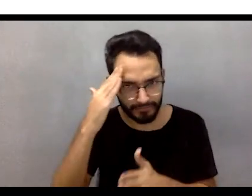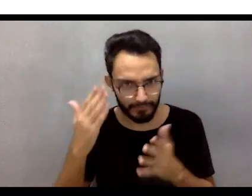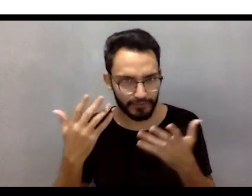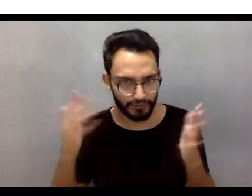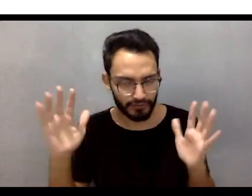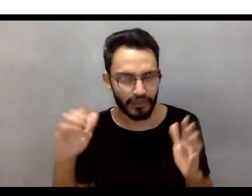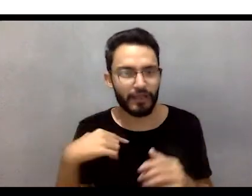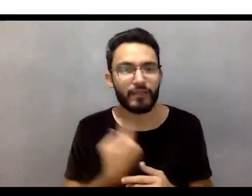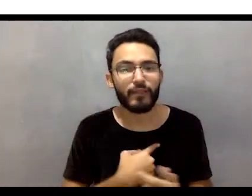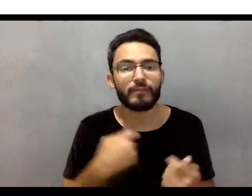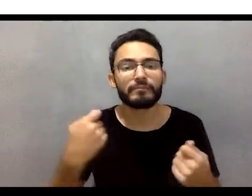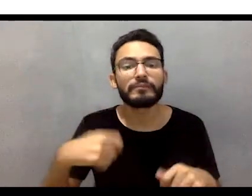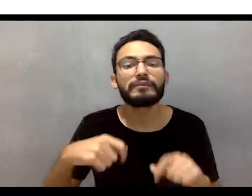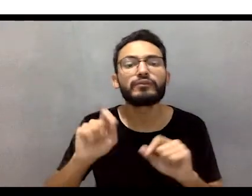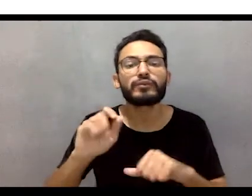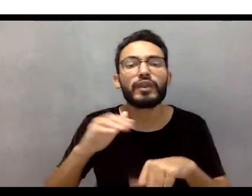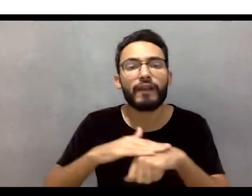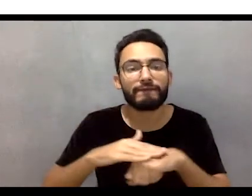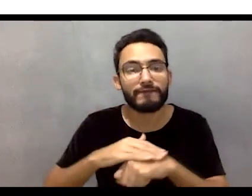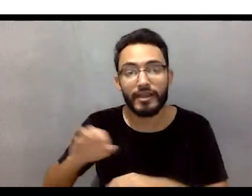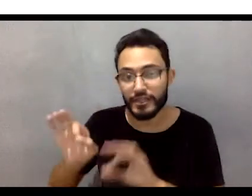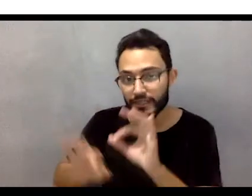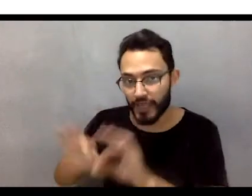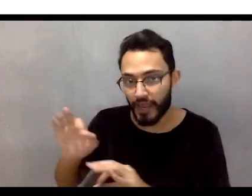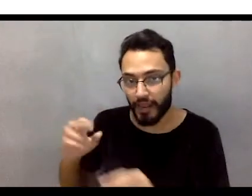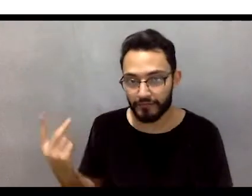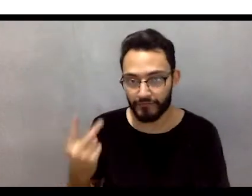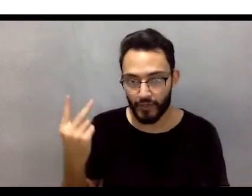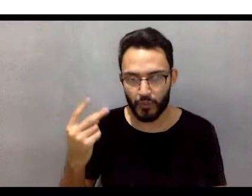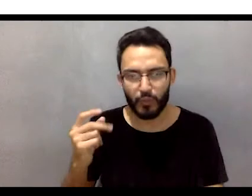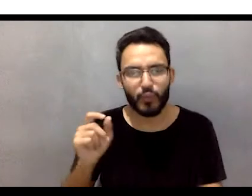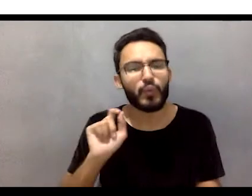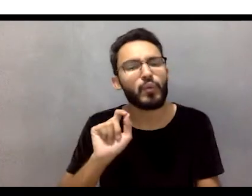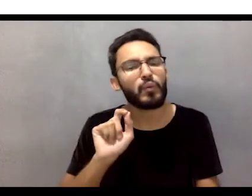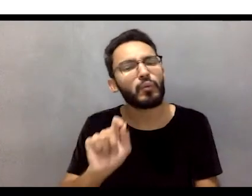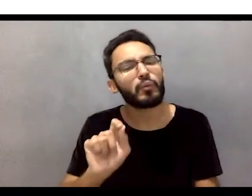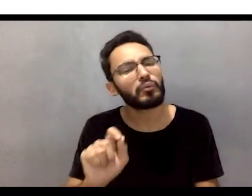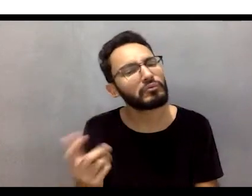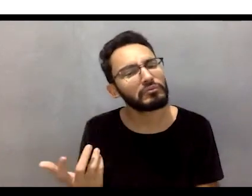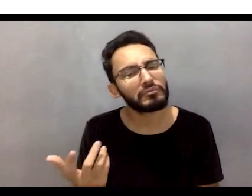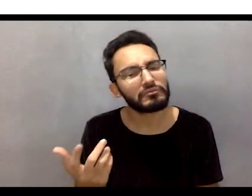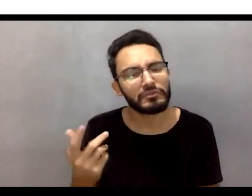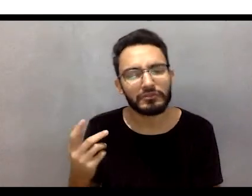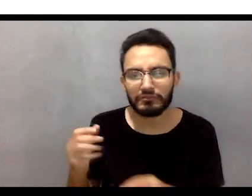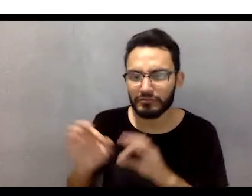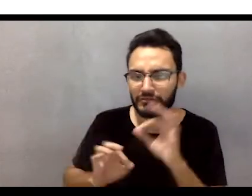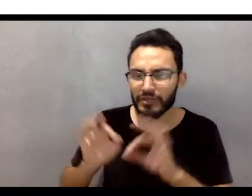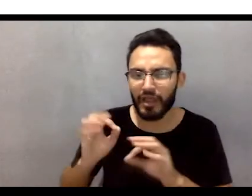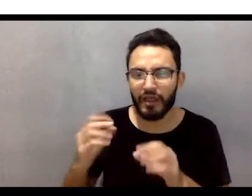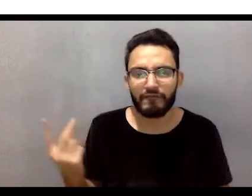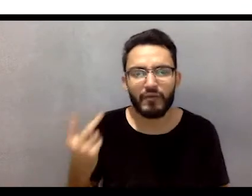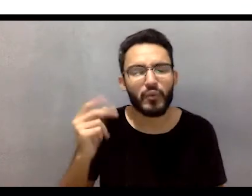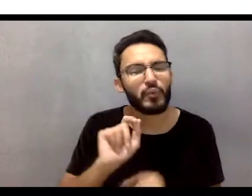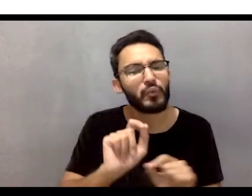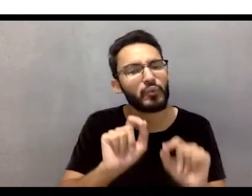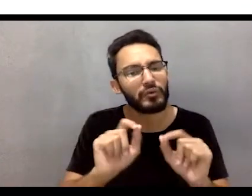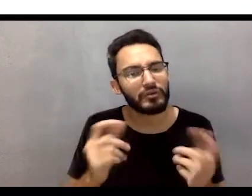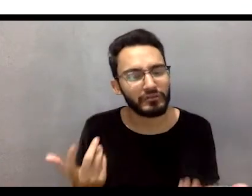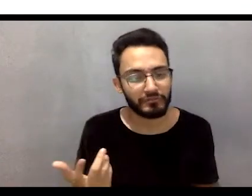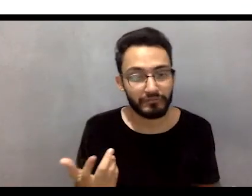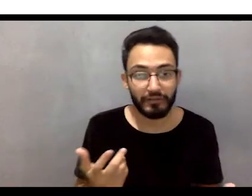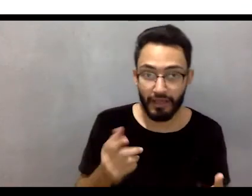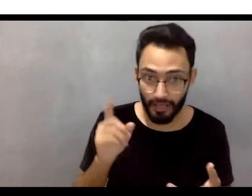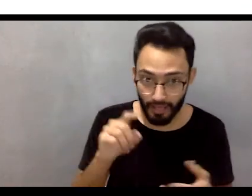vamos agora falar de engenharia de valor. Mas o que é uma engenharia de valor? É